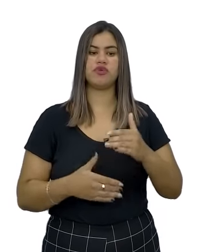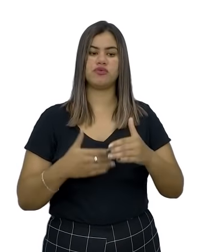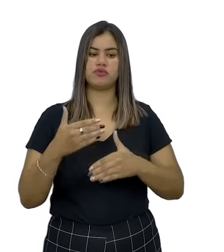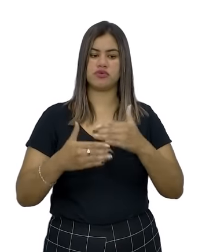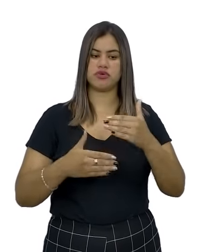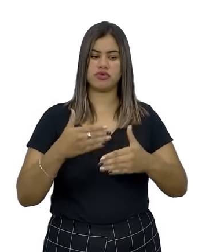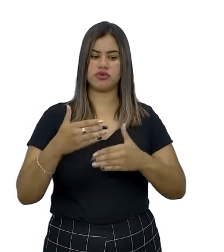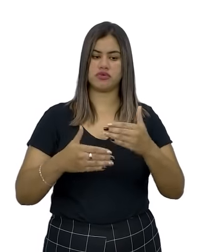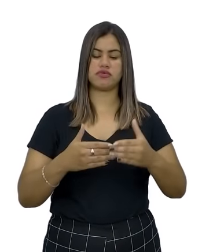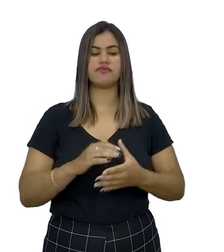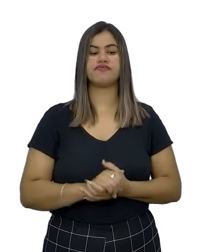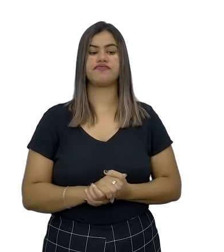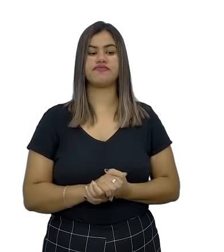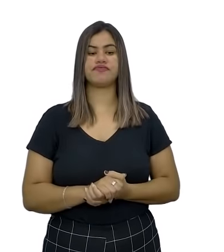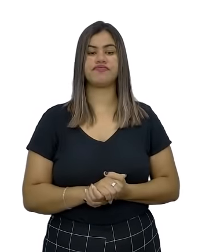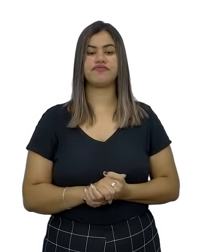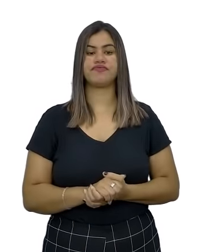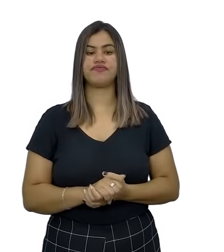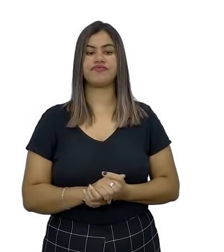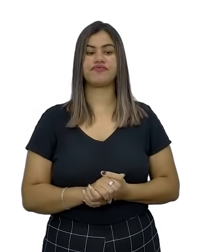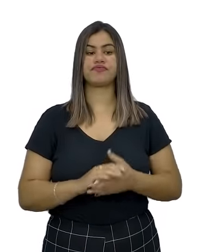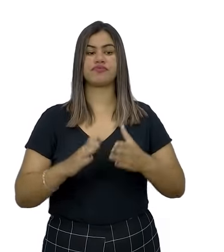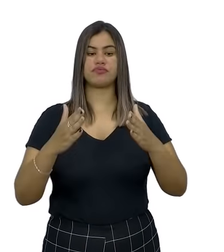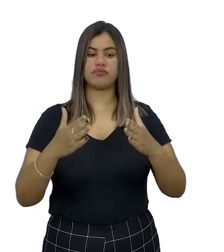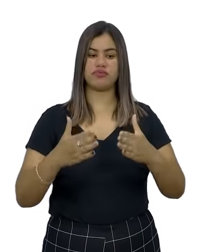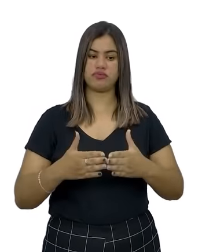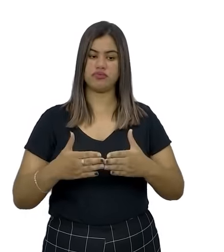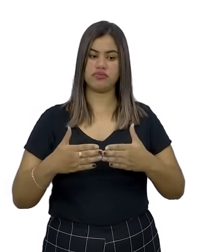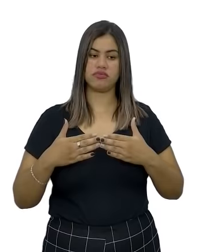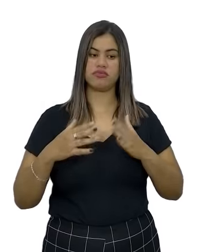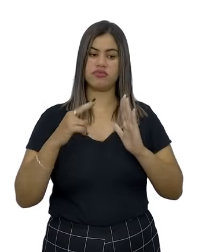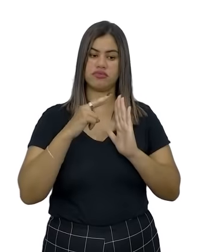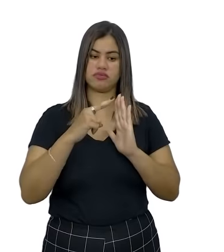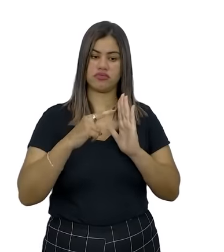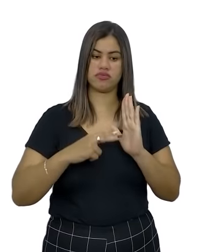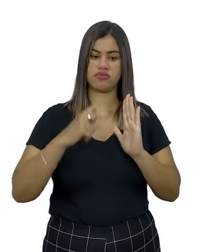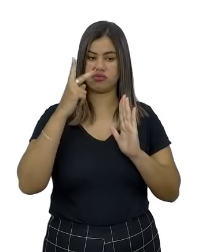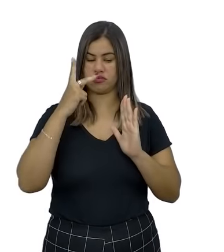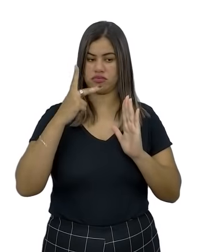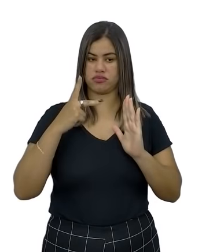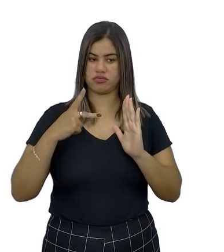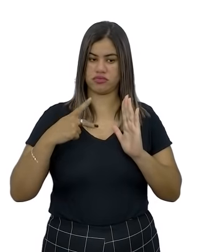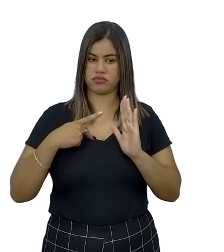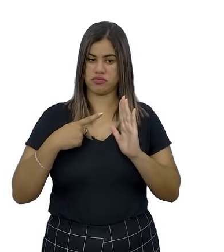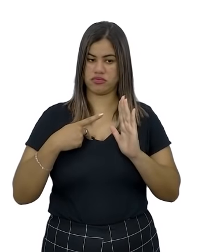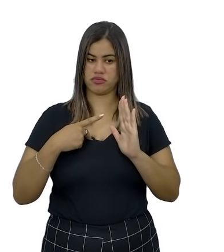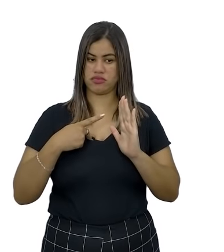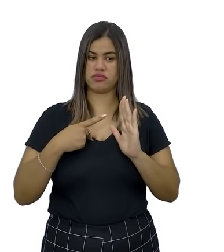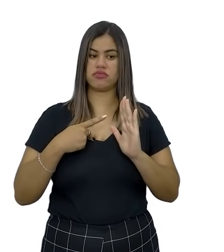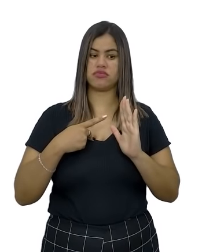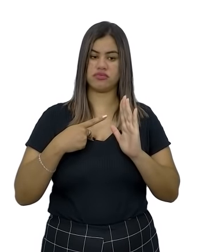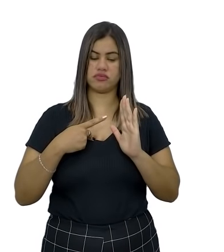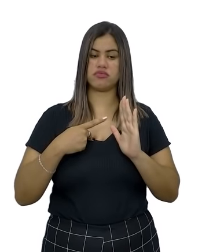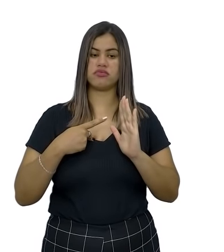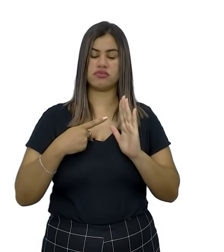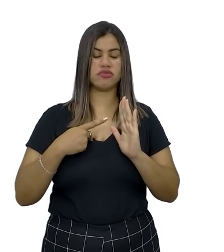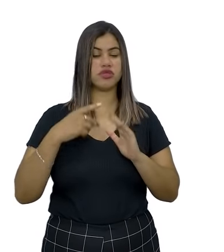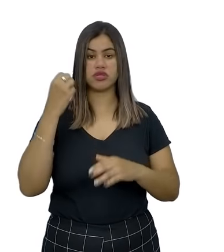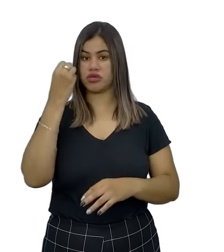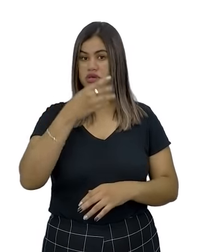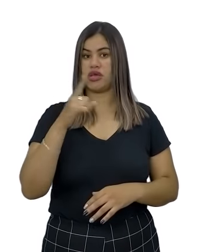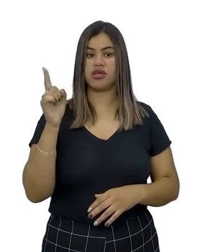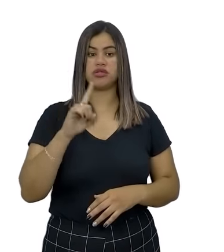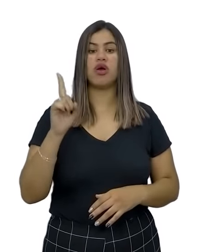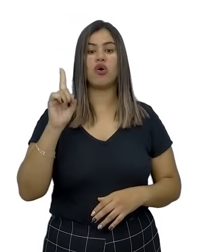que a ONUCHIC nos traz. Aí eu peço que eles façam a leitura individual, não esqueçam da leitura individual, é